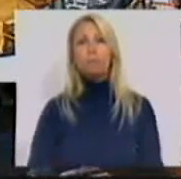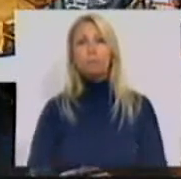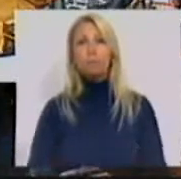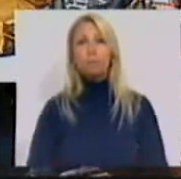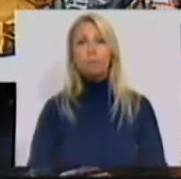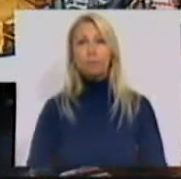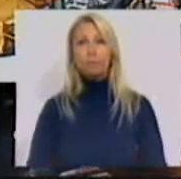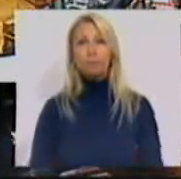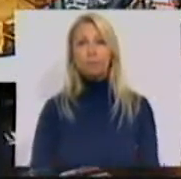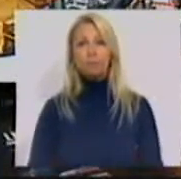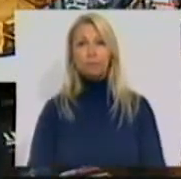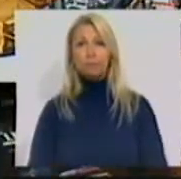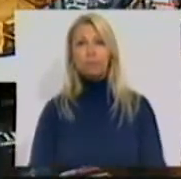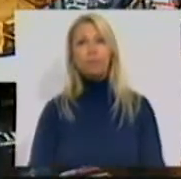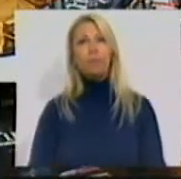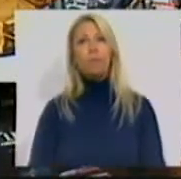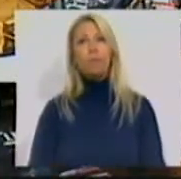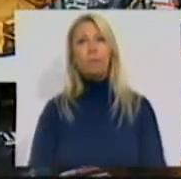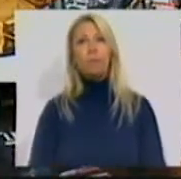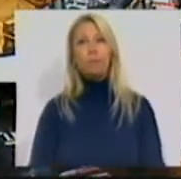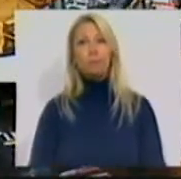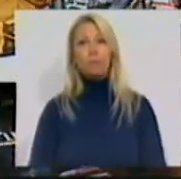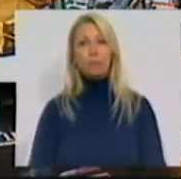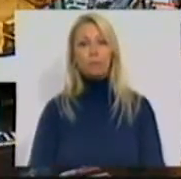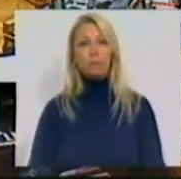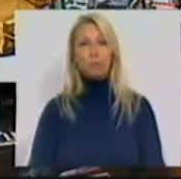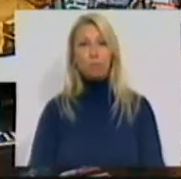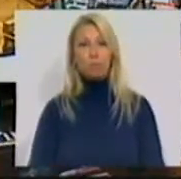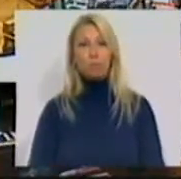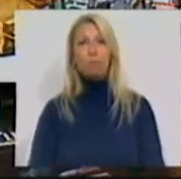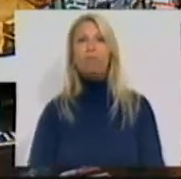Muito obrigada.